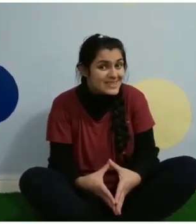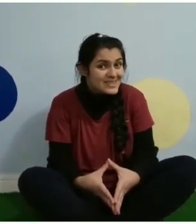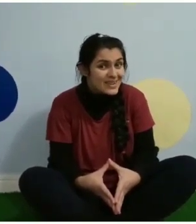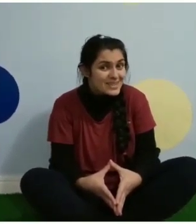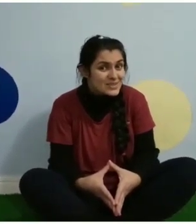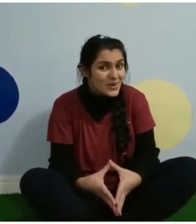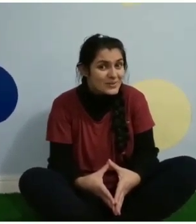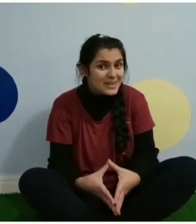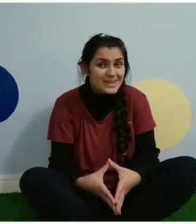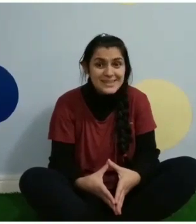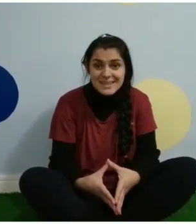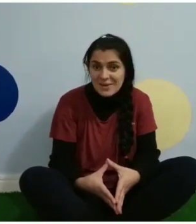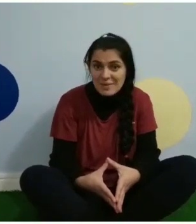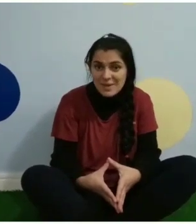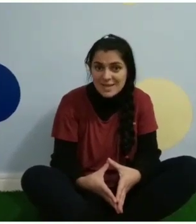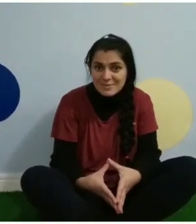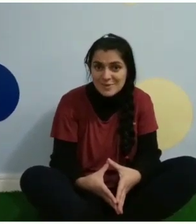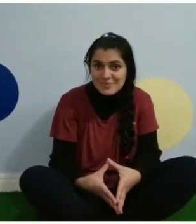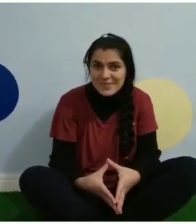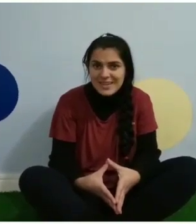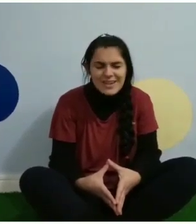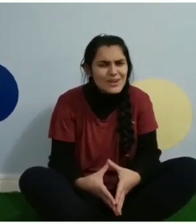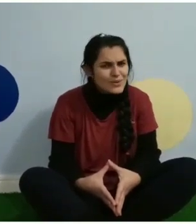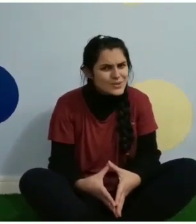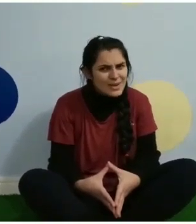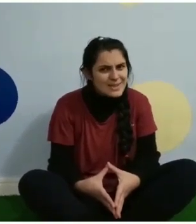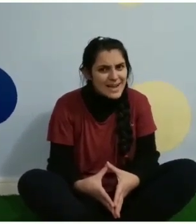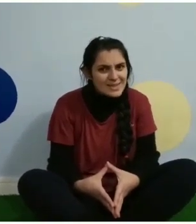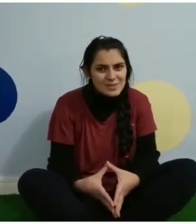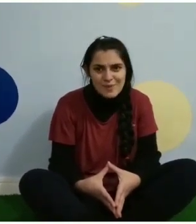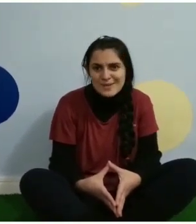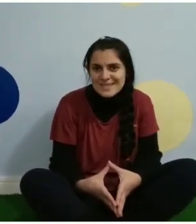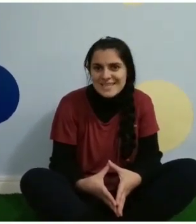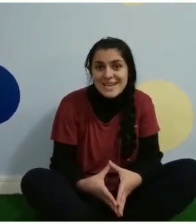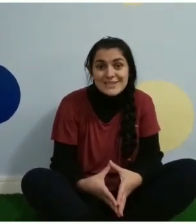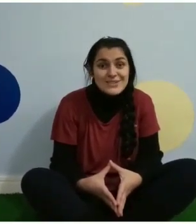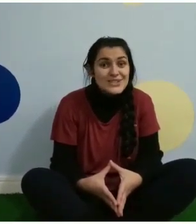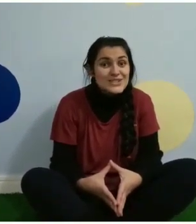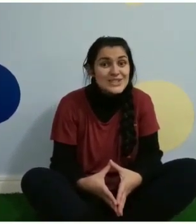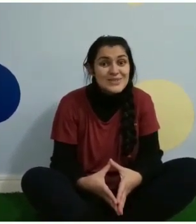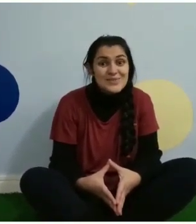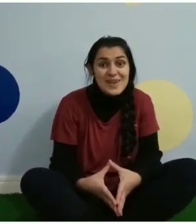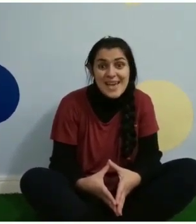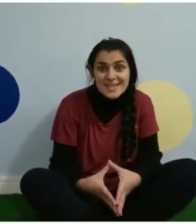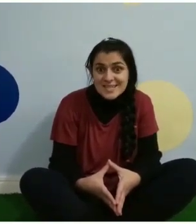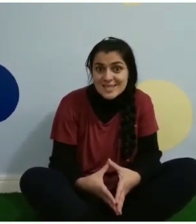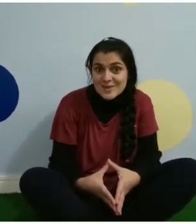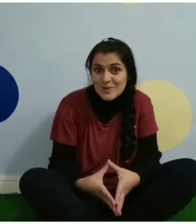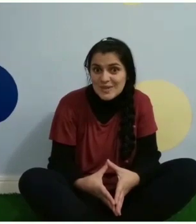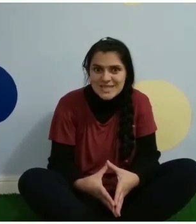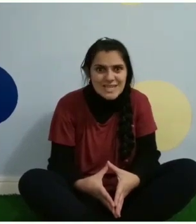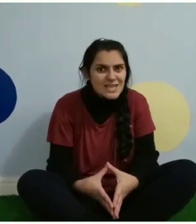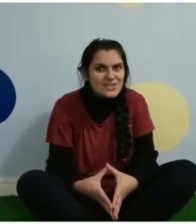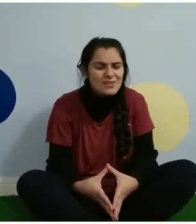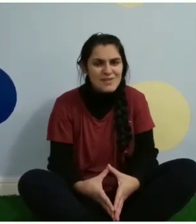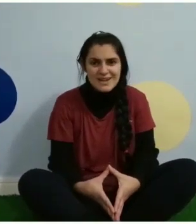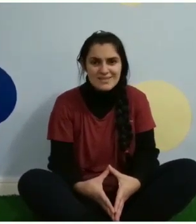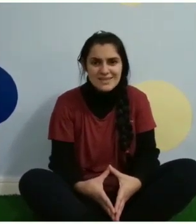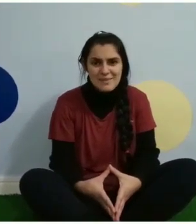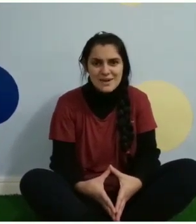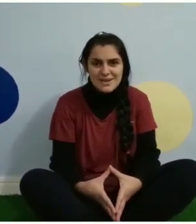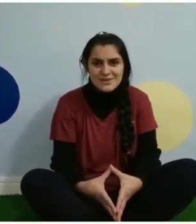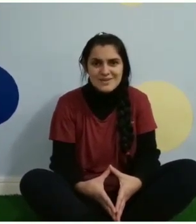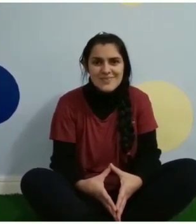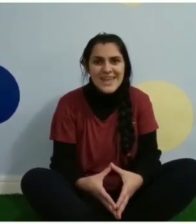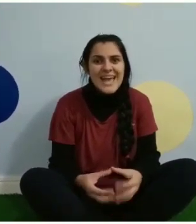na nossa história de ontem, não é mesmo? Os quadrados podem ser de diversas cores e